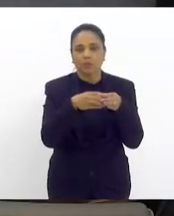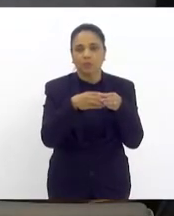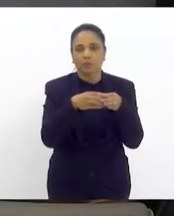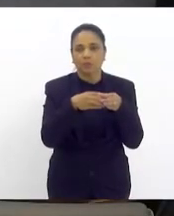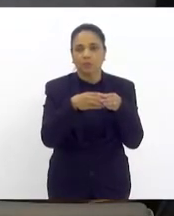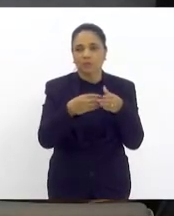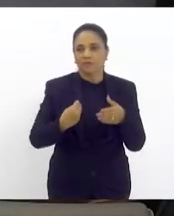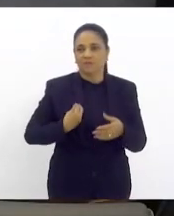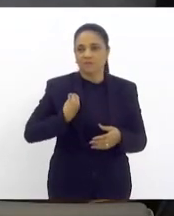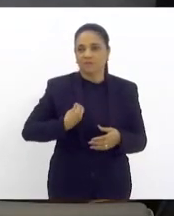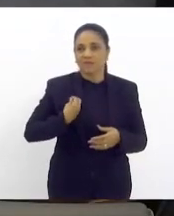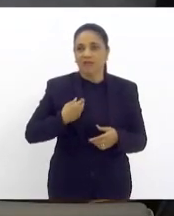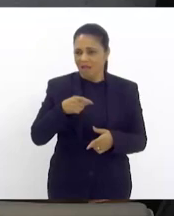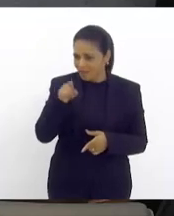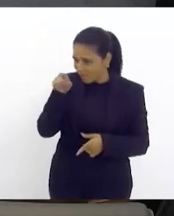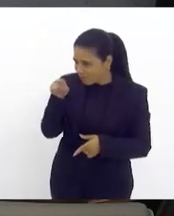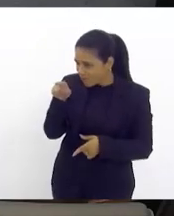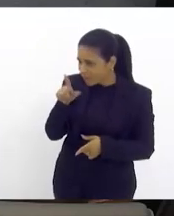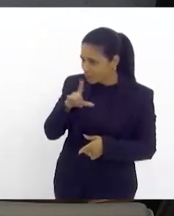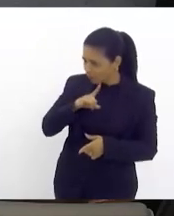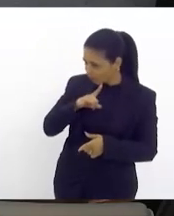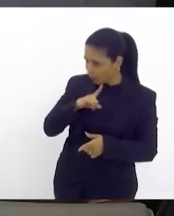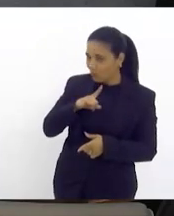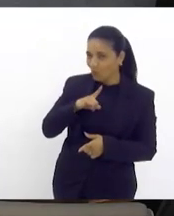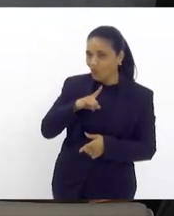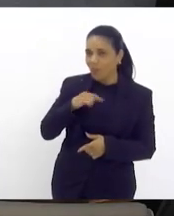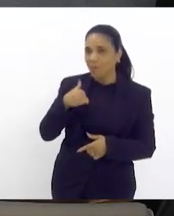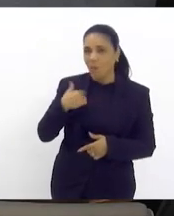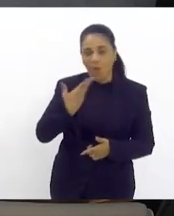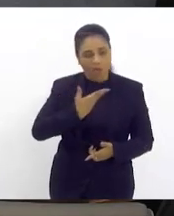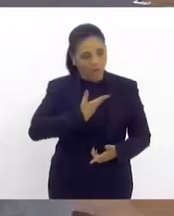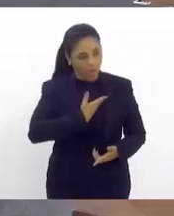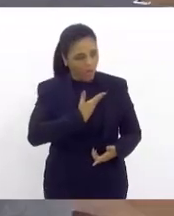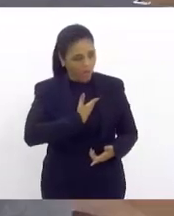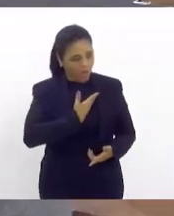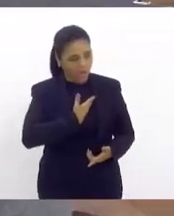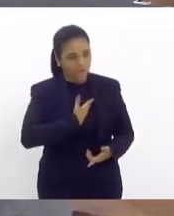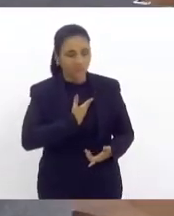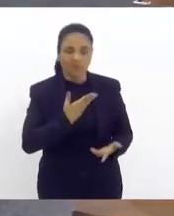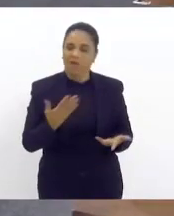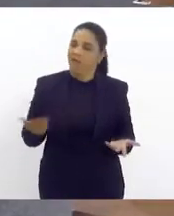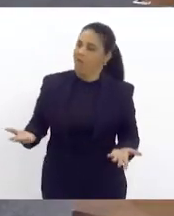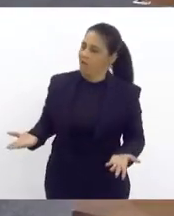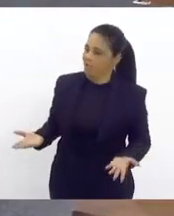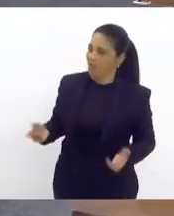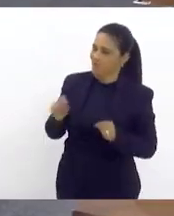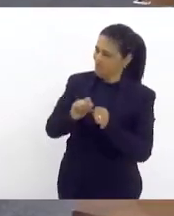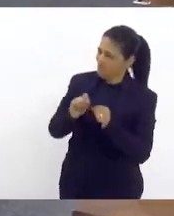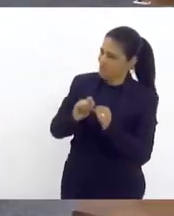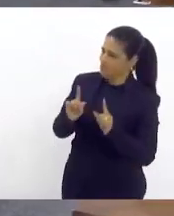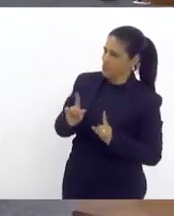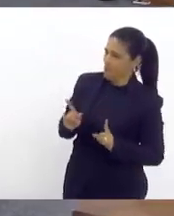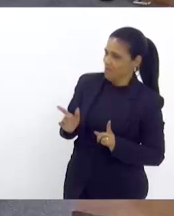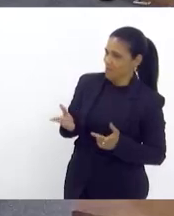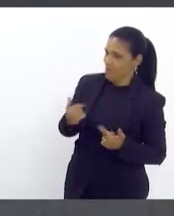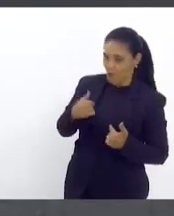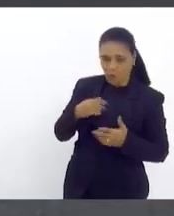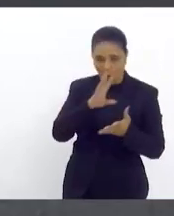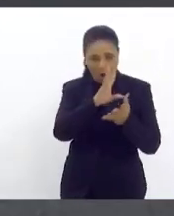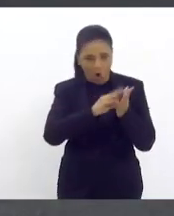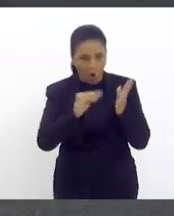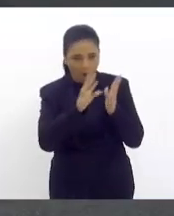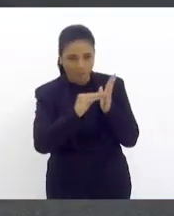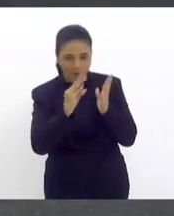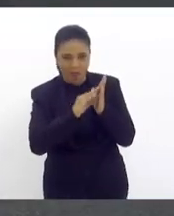Quem não chora não mama e vê o meu amigo faça isso não eu não posso imitar o